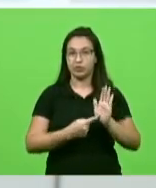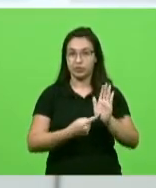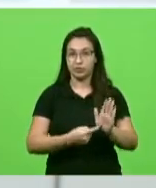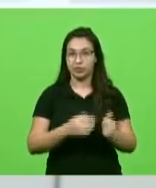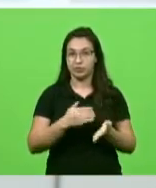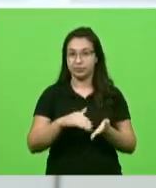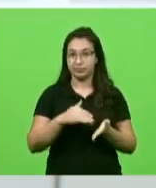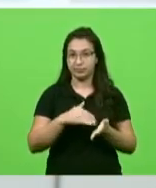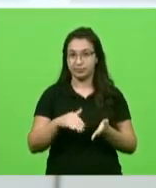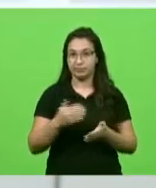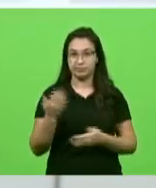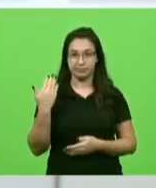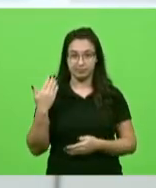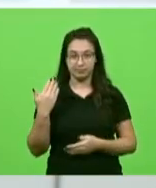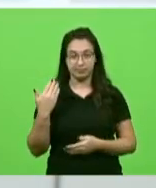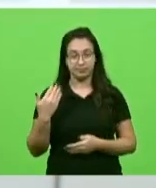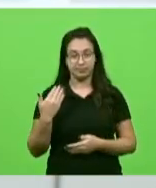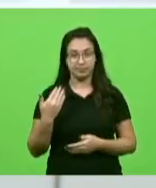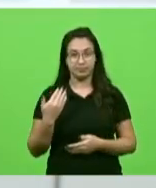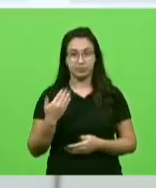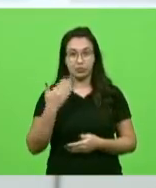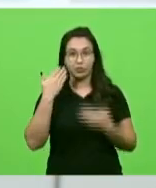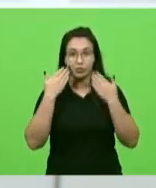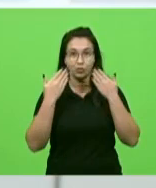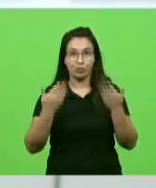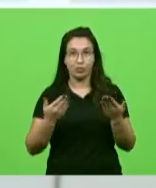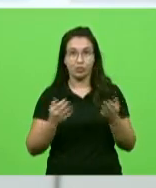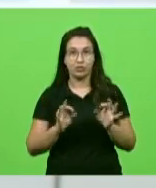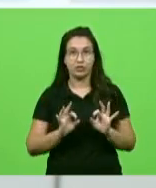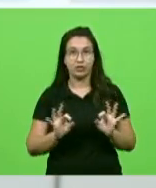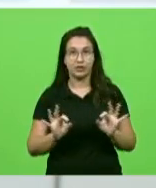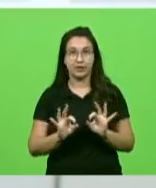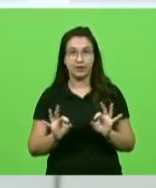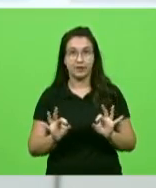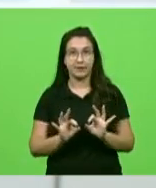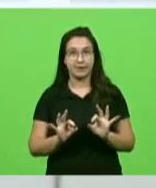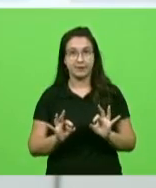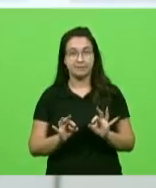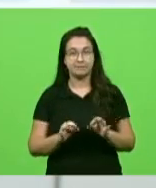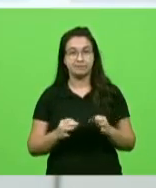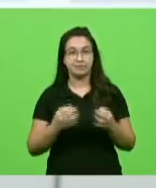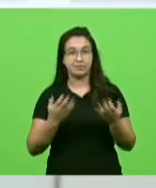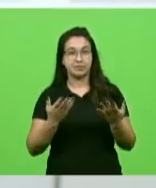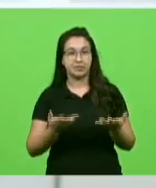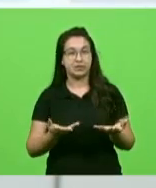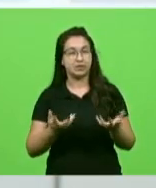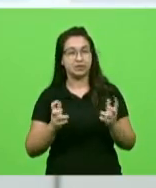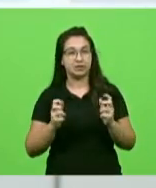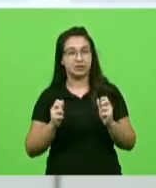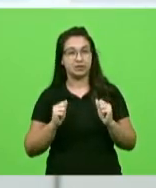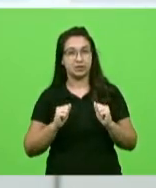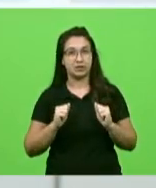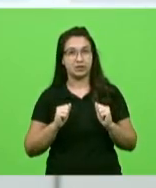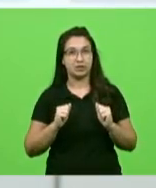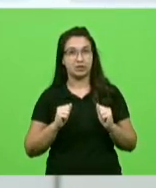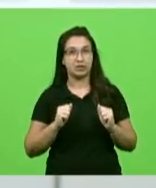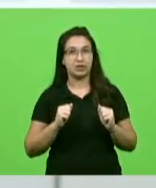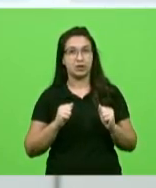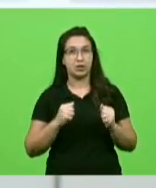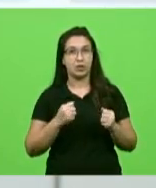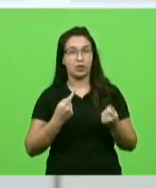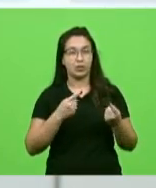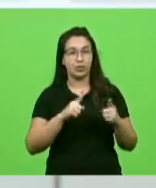secretário não revelam necessário liame entre a alegria EA dolência do acusado no trato com a coisa pública